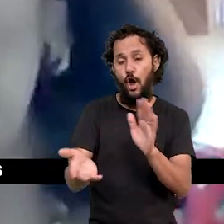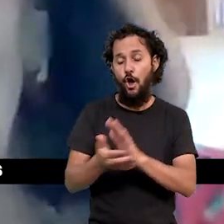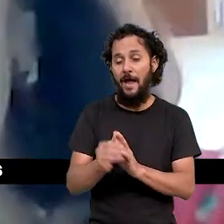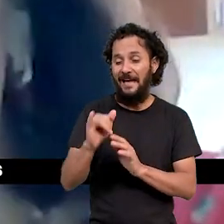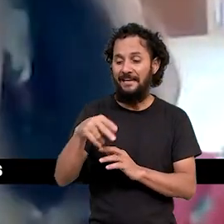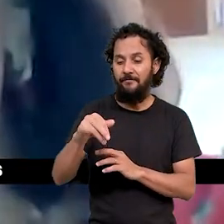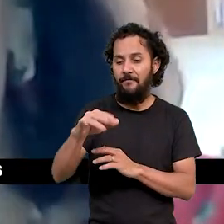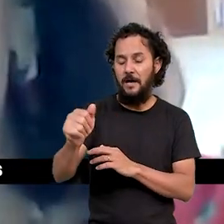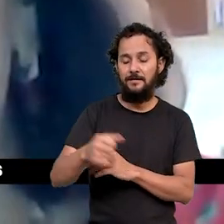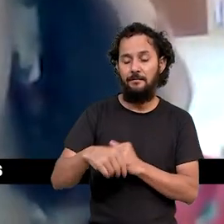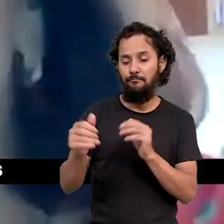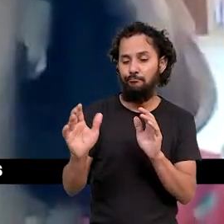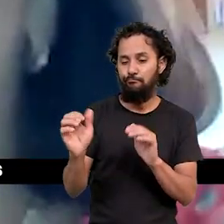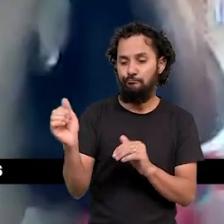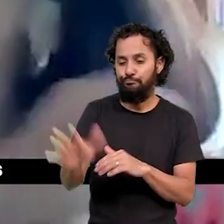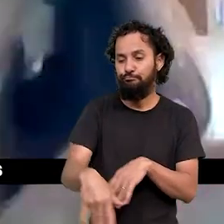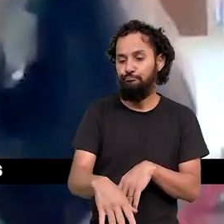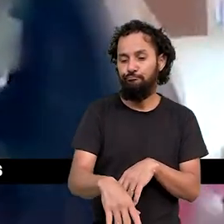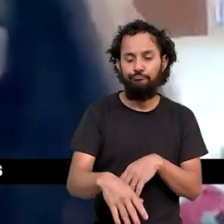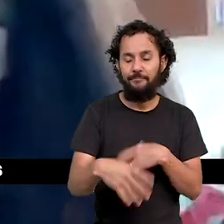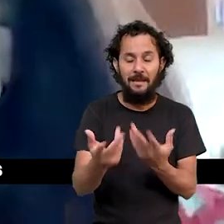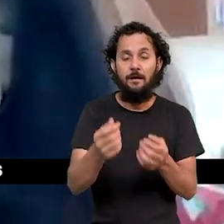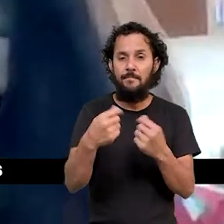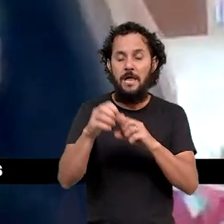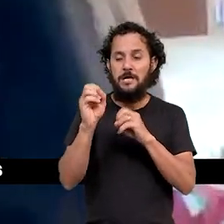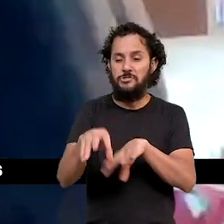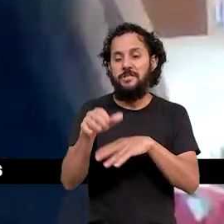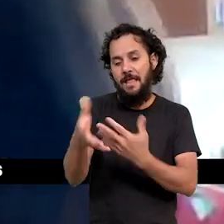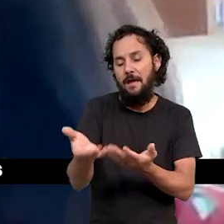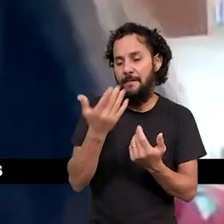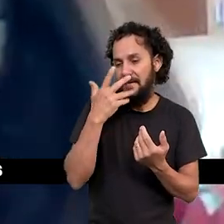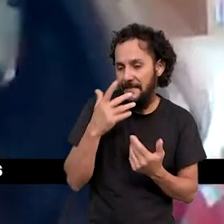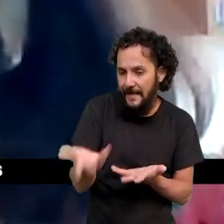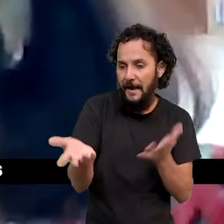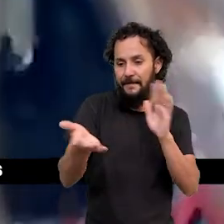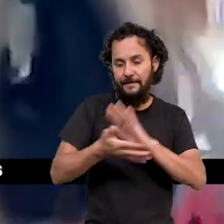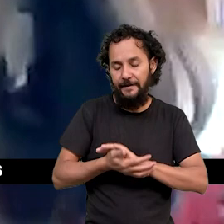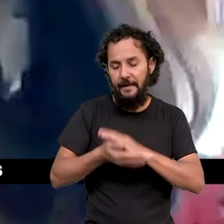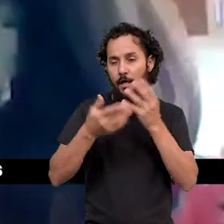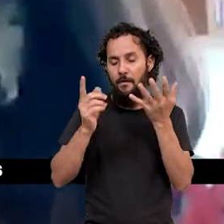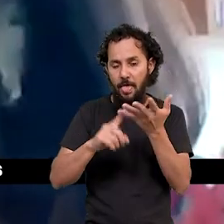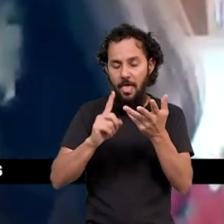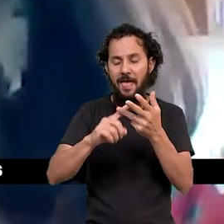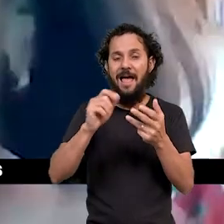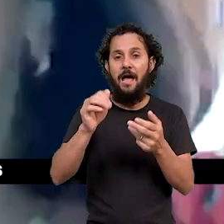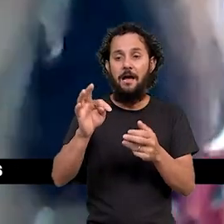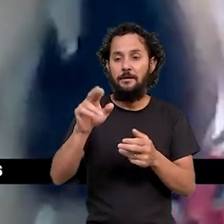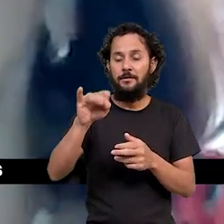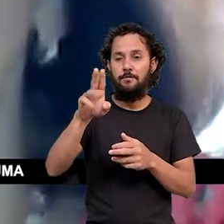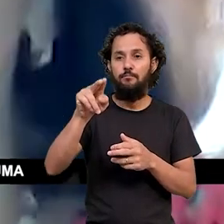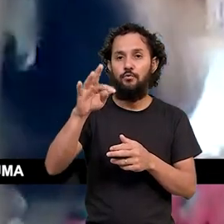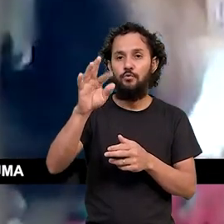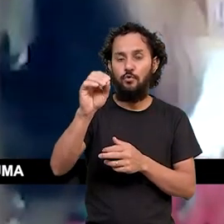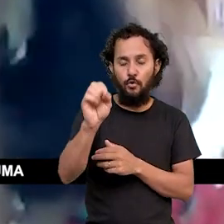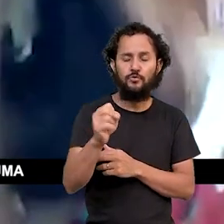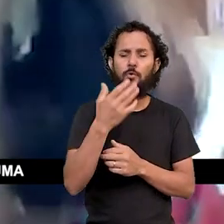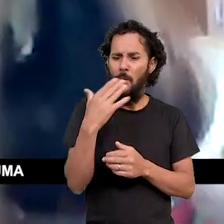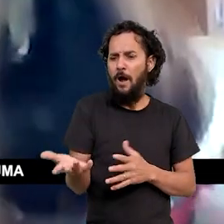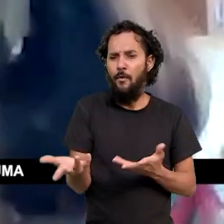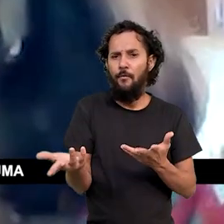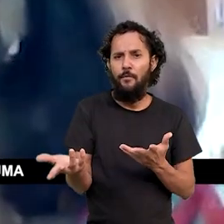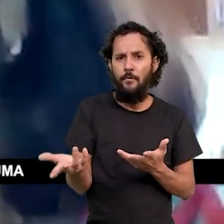a infância, de que nós temos que ensinar para as crianças os atributos, eu falo. Quais